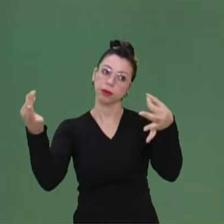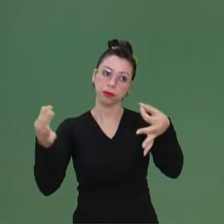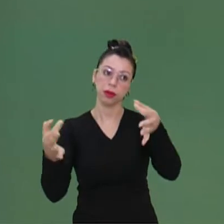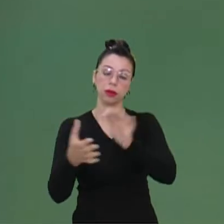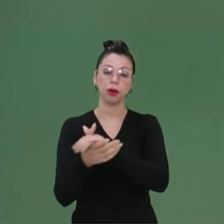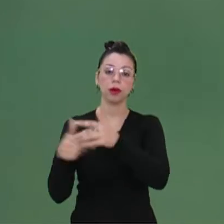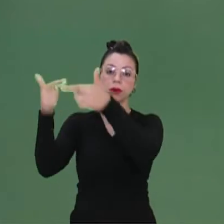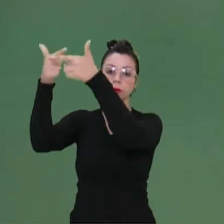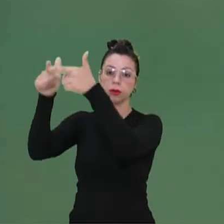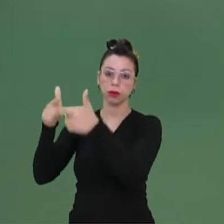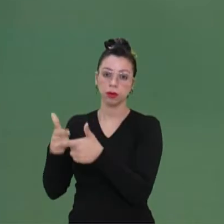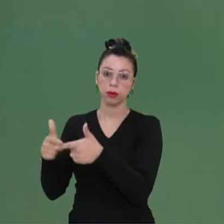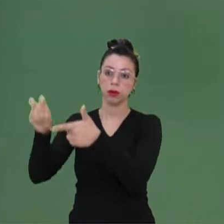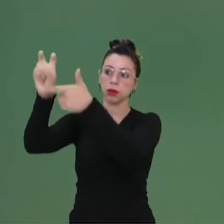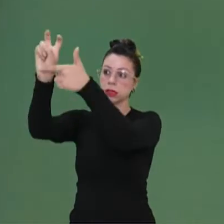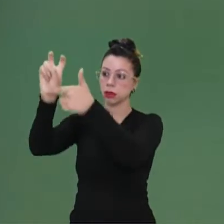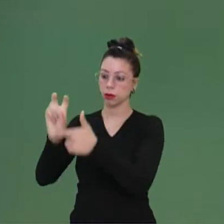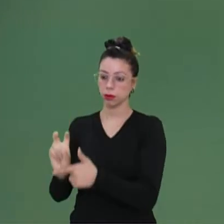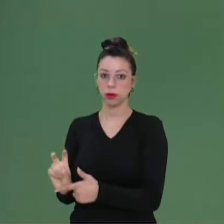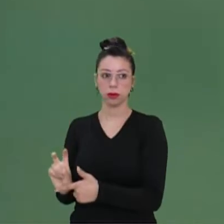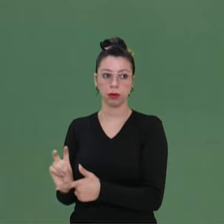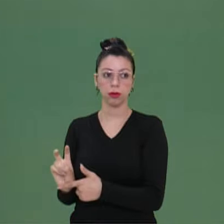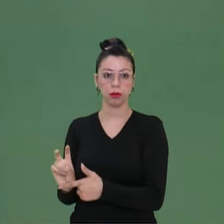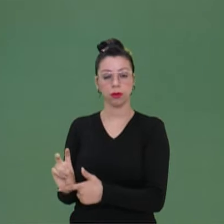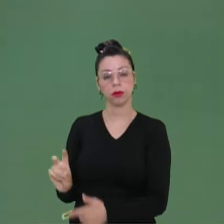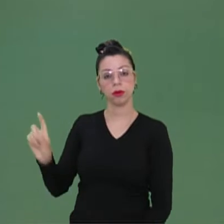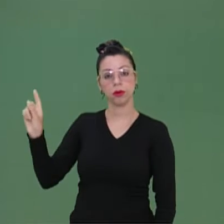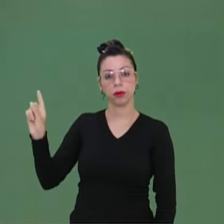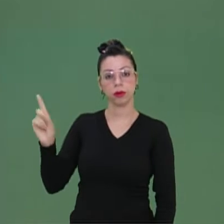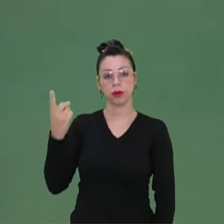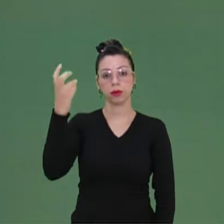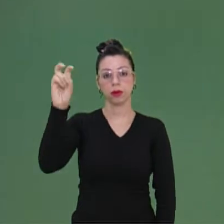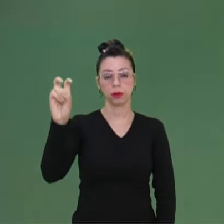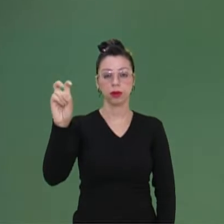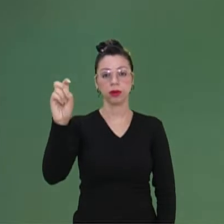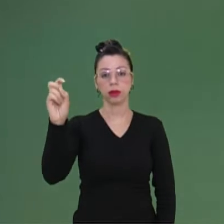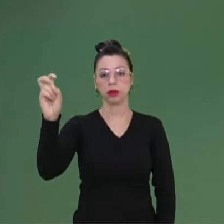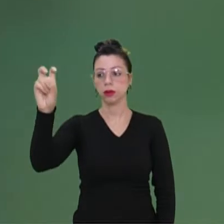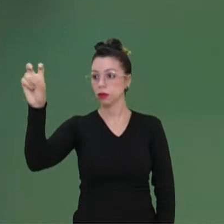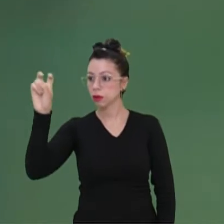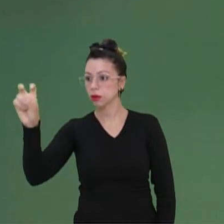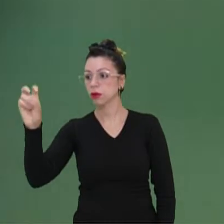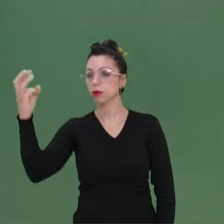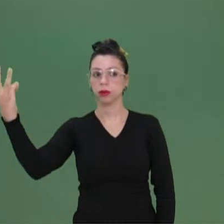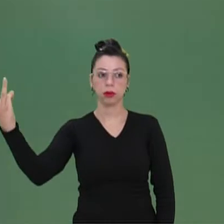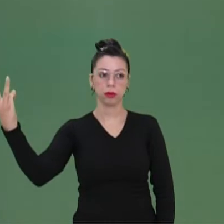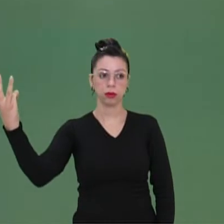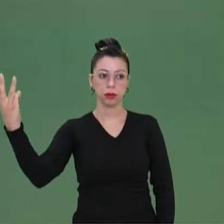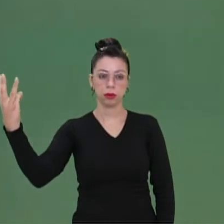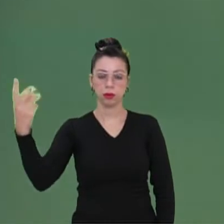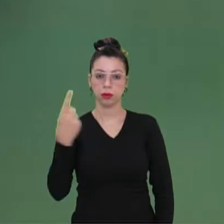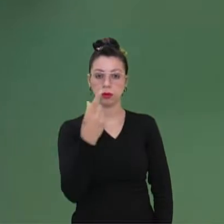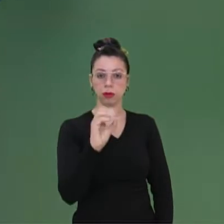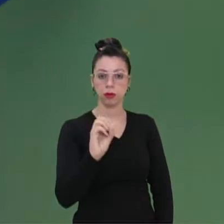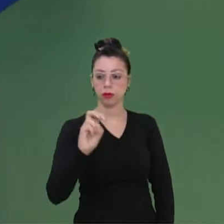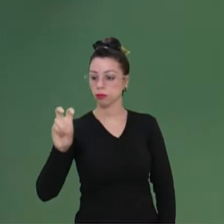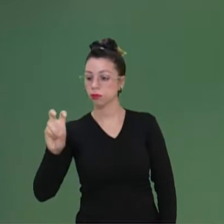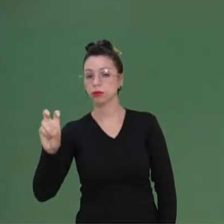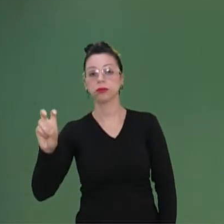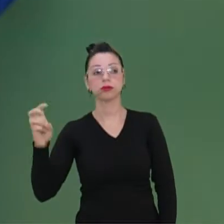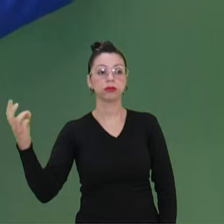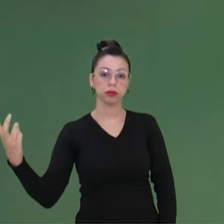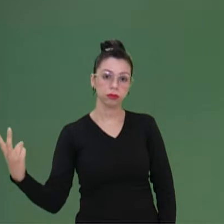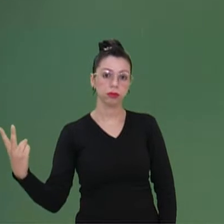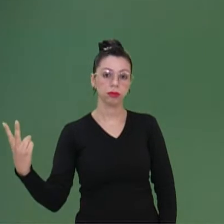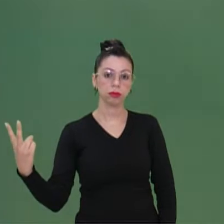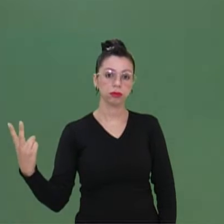aqui, ó, por 5 e vou dividir aqui por 5, ó. 15 dividido por 5, 3. 10 dividido por 5, 2.